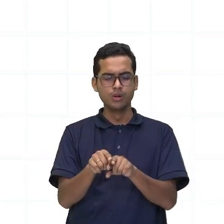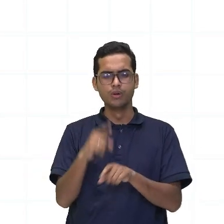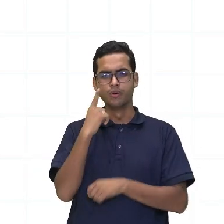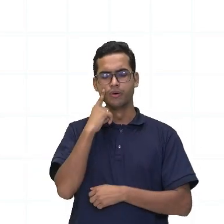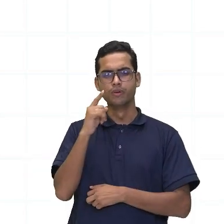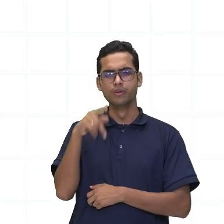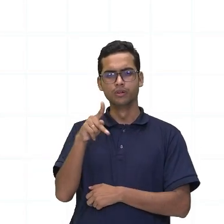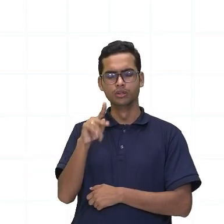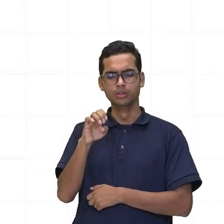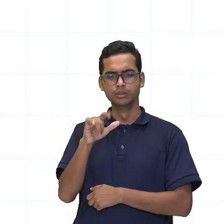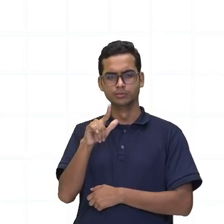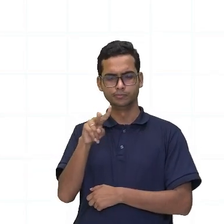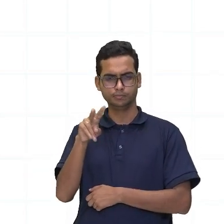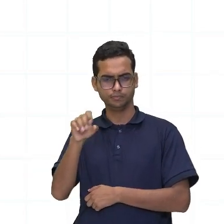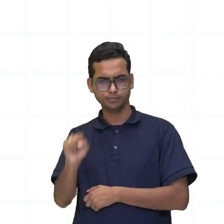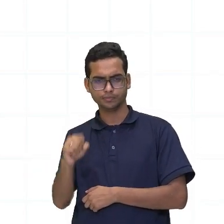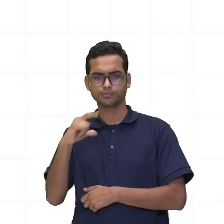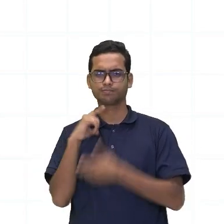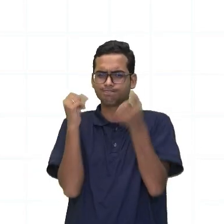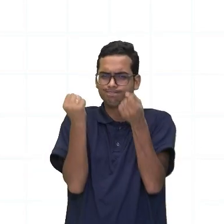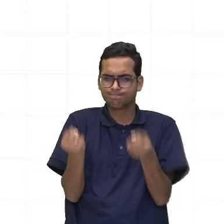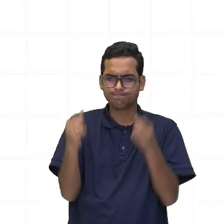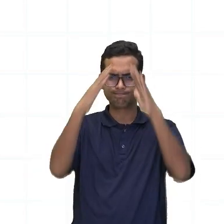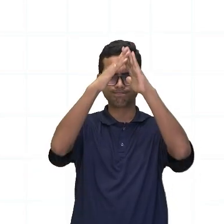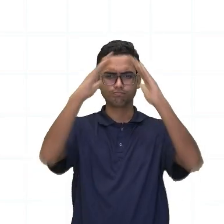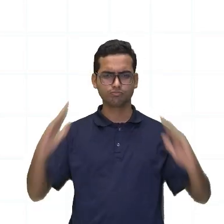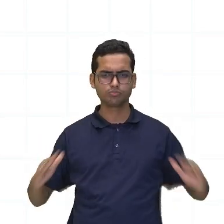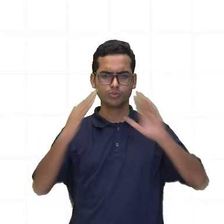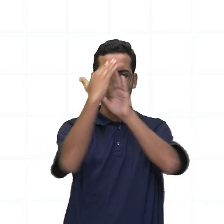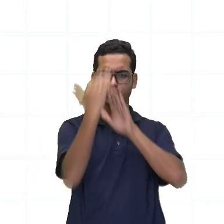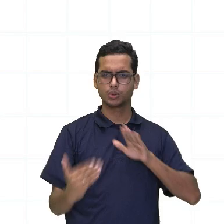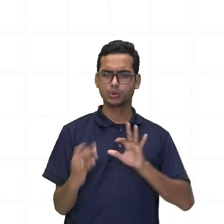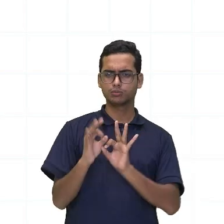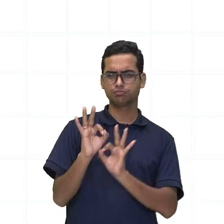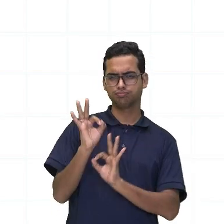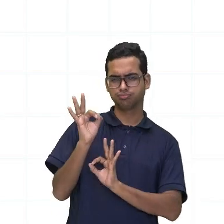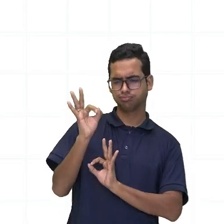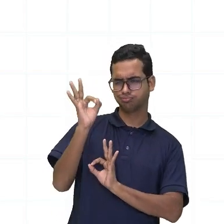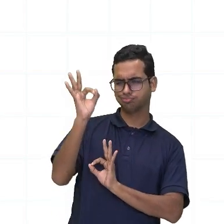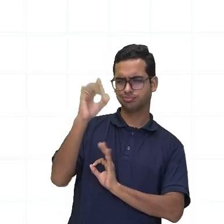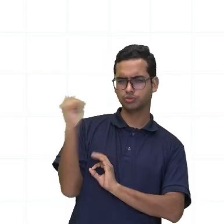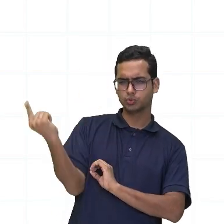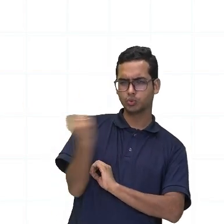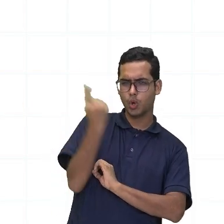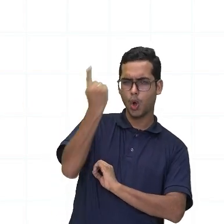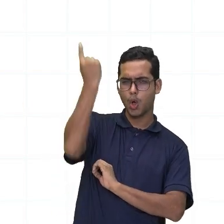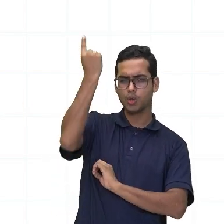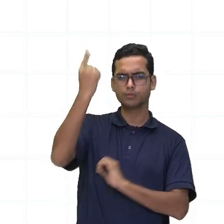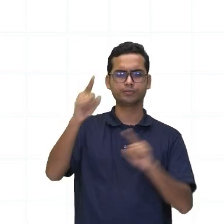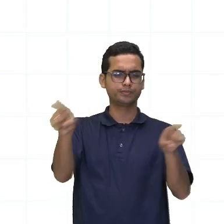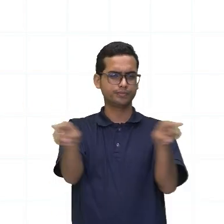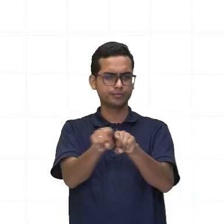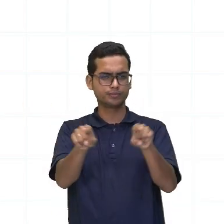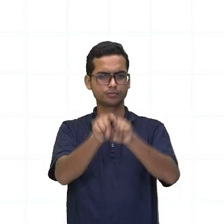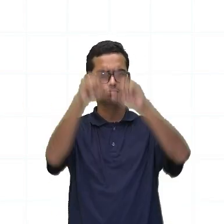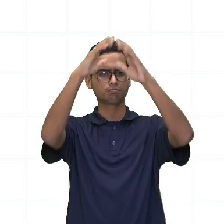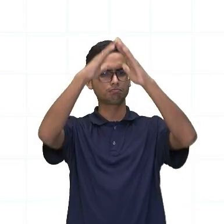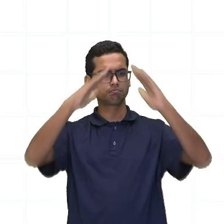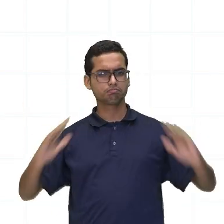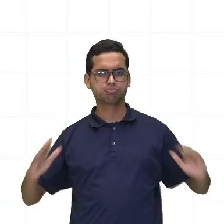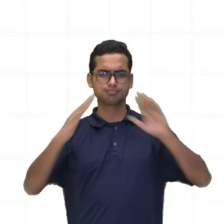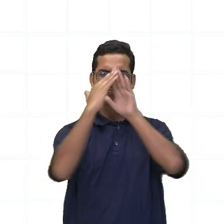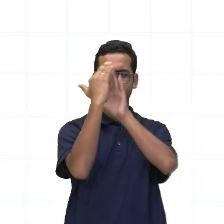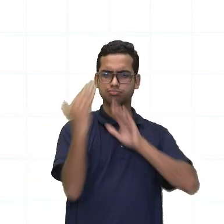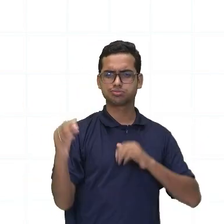mais pesada, construída pelo homem. A pirâmide de Quéops, também conhecida como a Grande Pirâmide. Aí nessa imagem